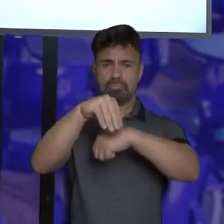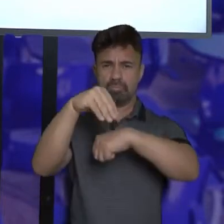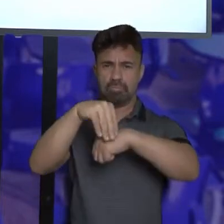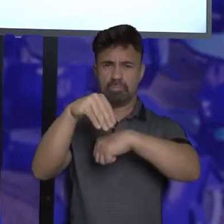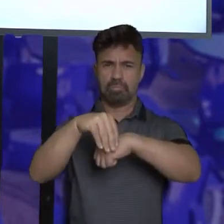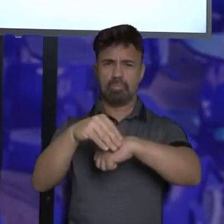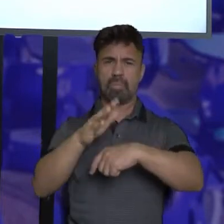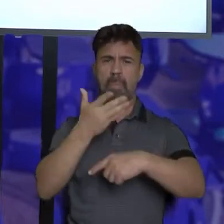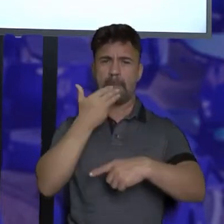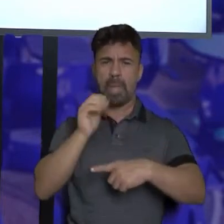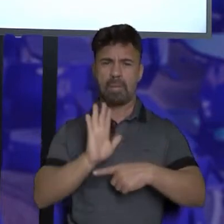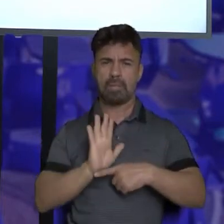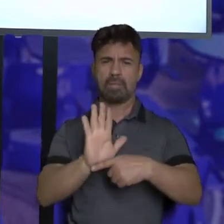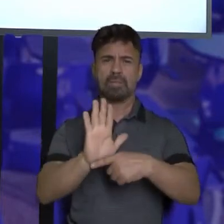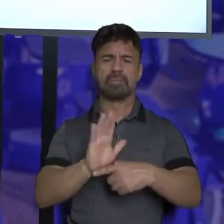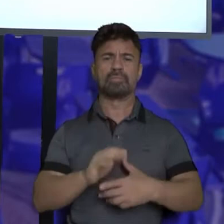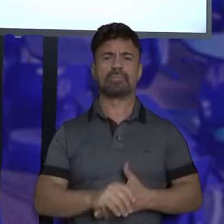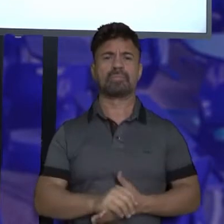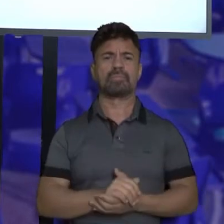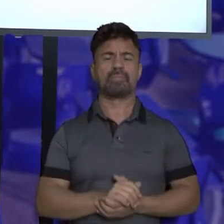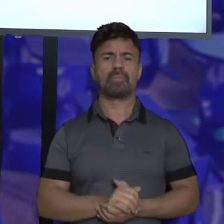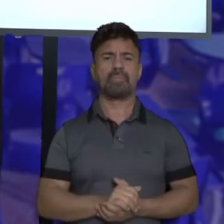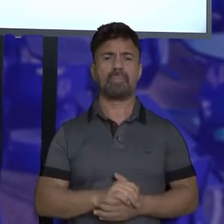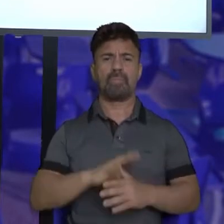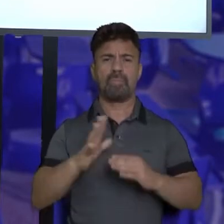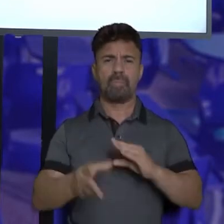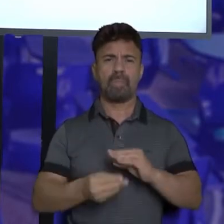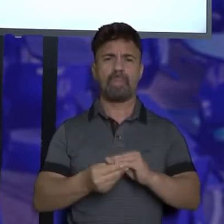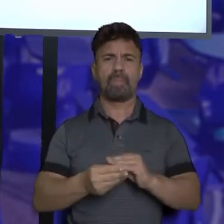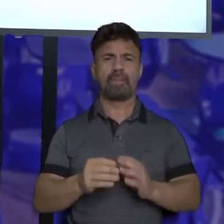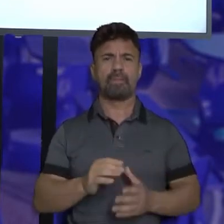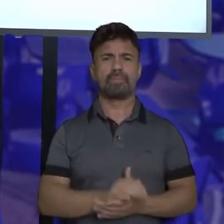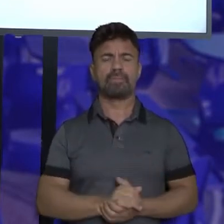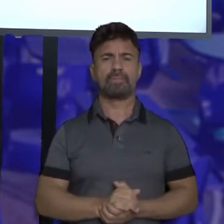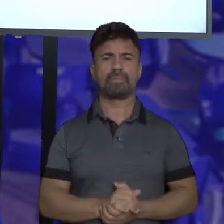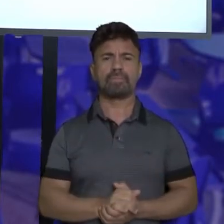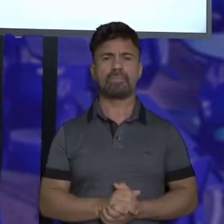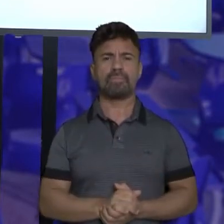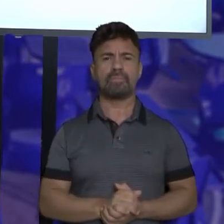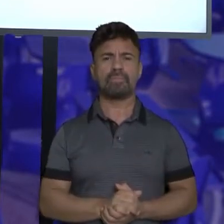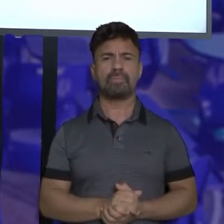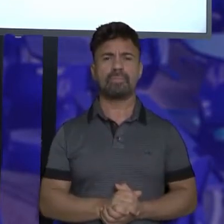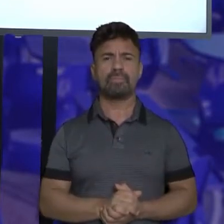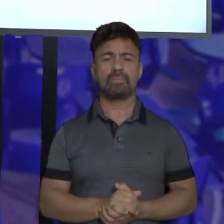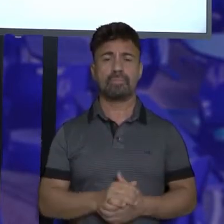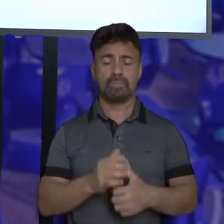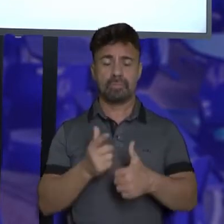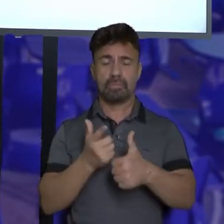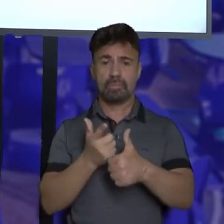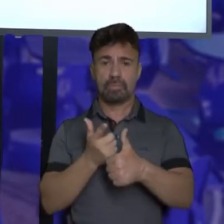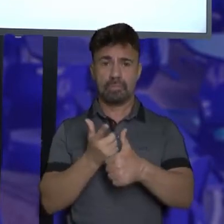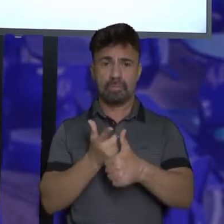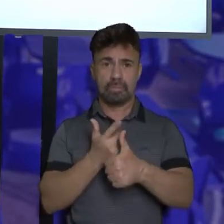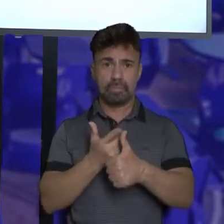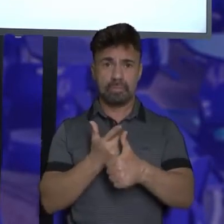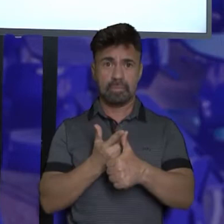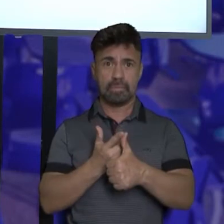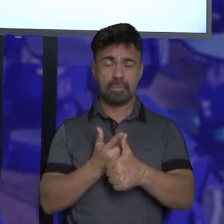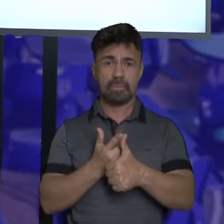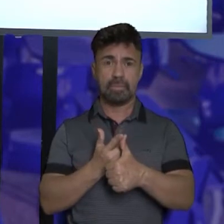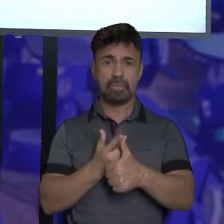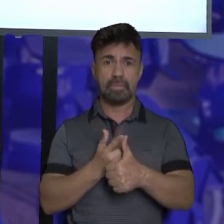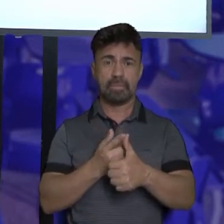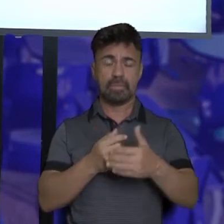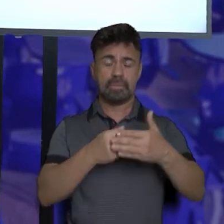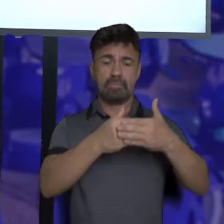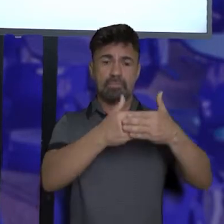ler depois com calma. Nós vamos aqui apenas fazer um resumo breve de cada dica. Dica número 1. Não escreva